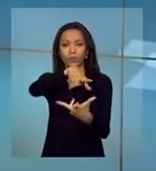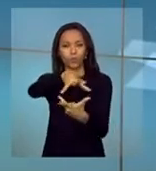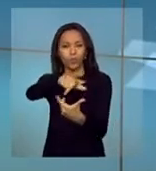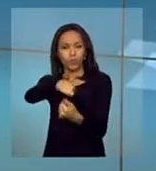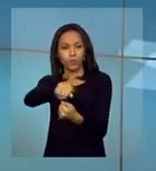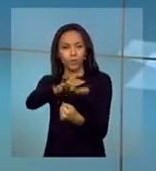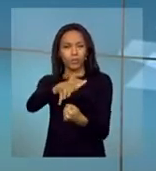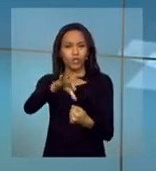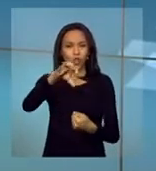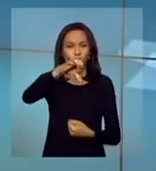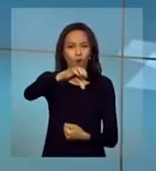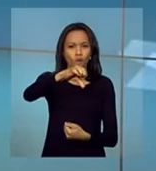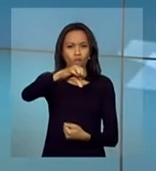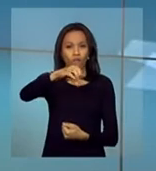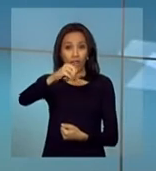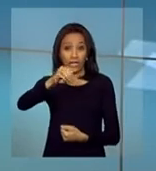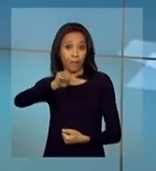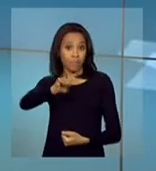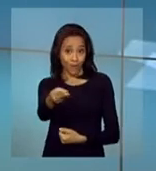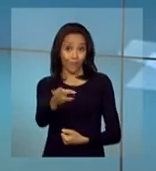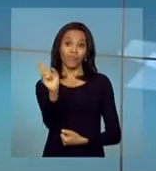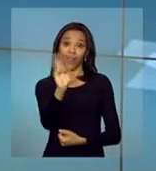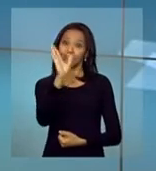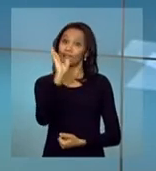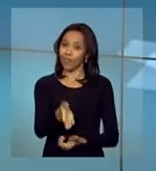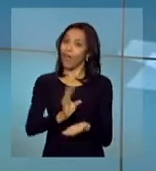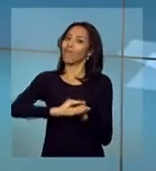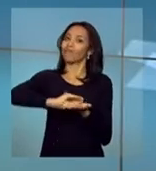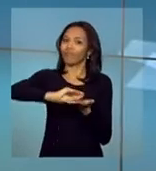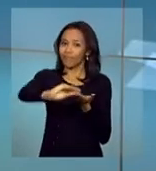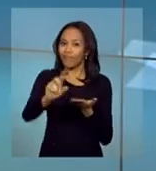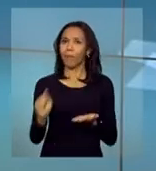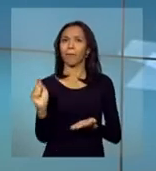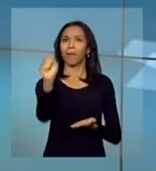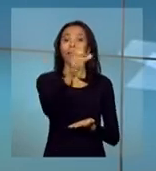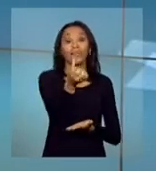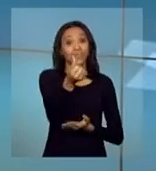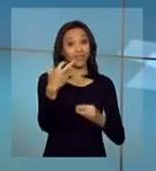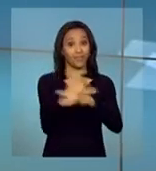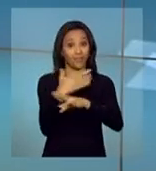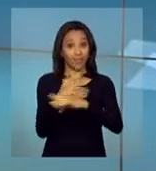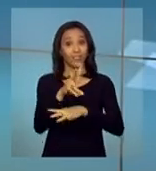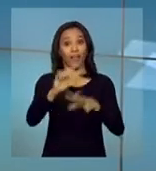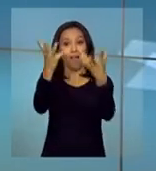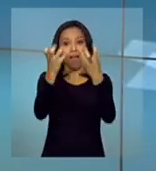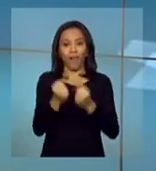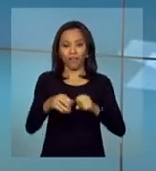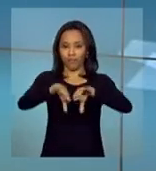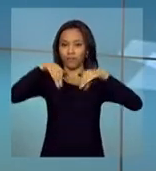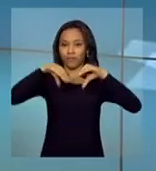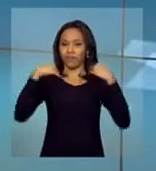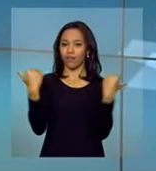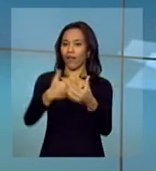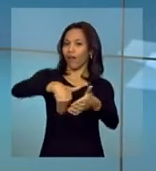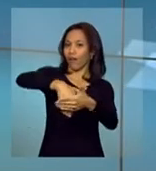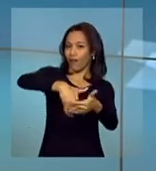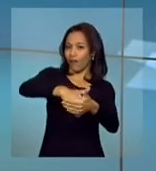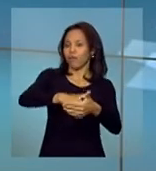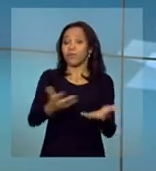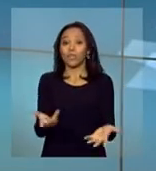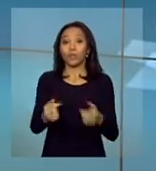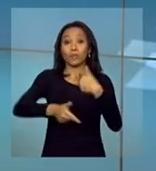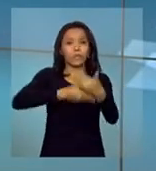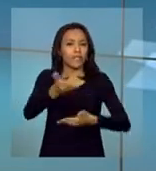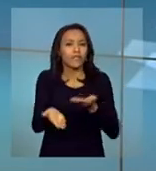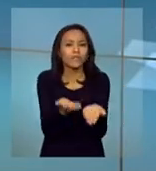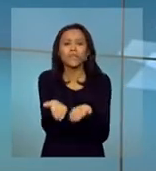de R$ 90 milhões já foram investidos nas 6 cidades que sediam a Copa das Confederações. Os serviços